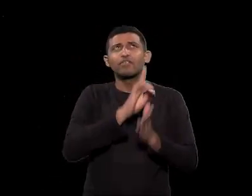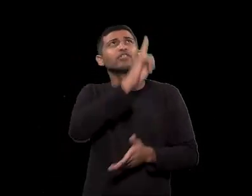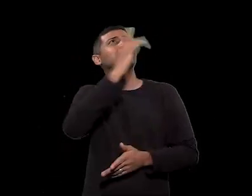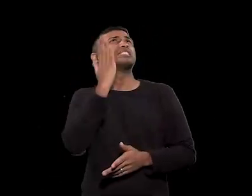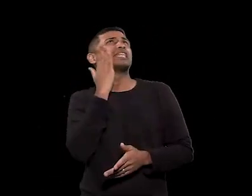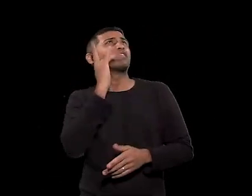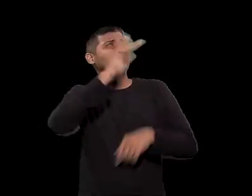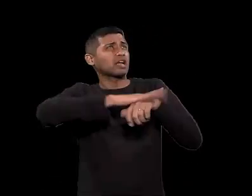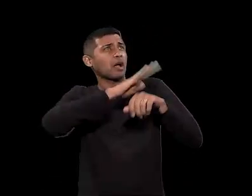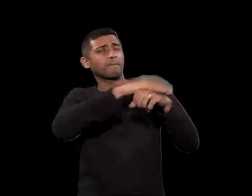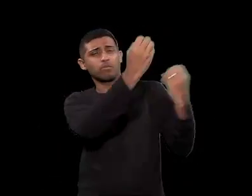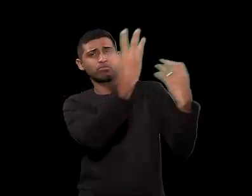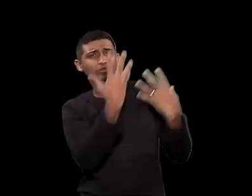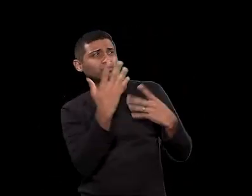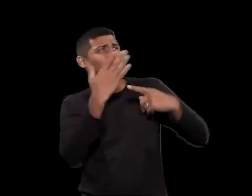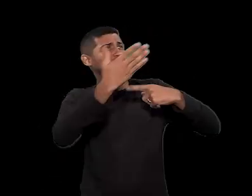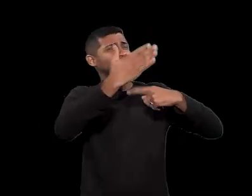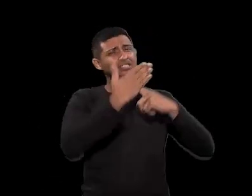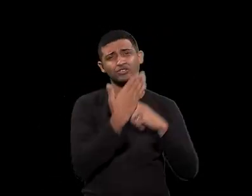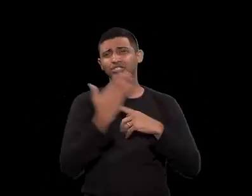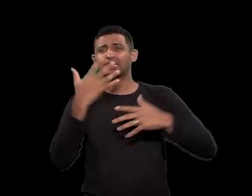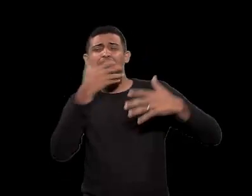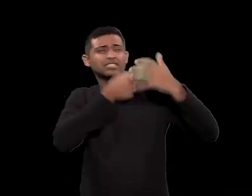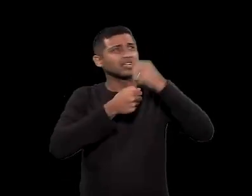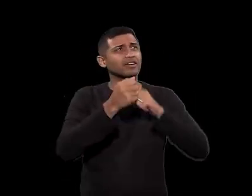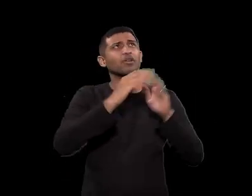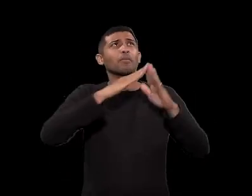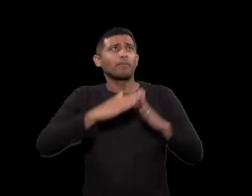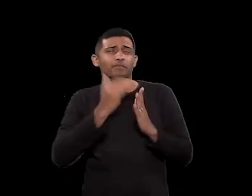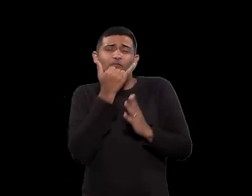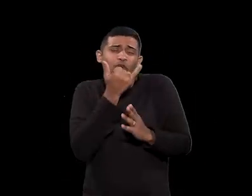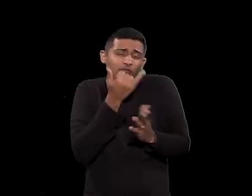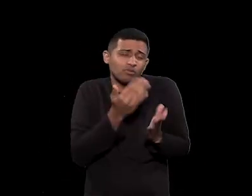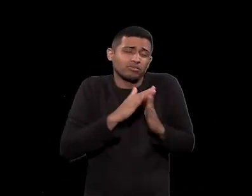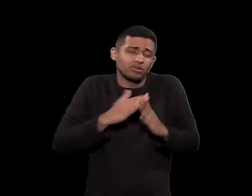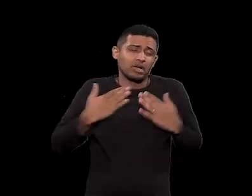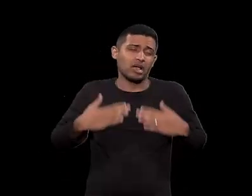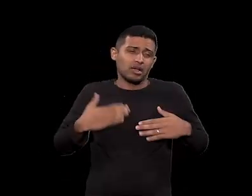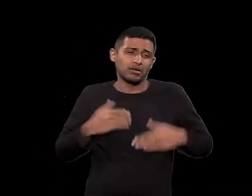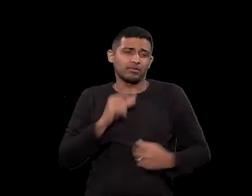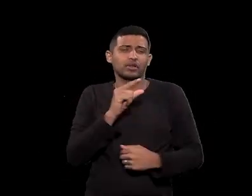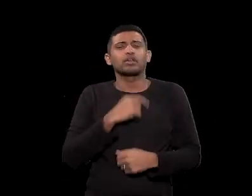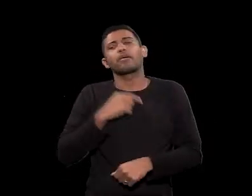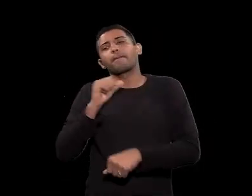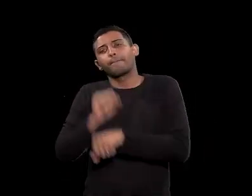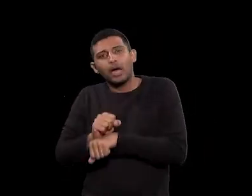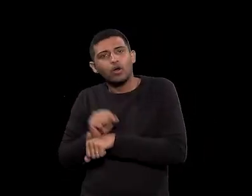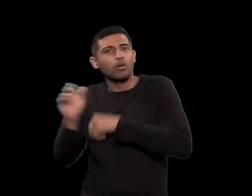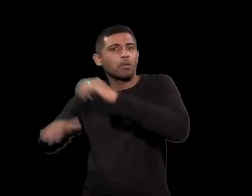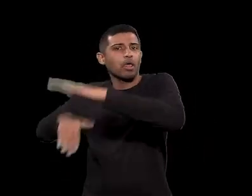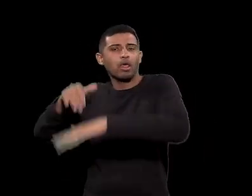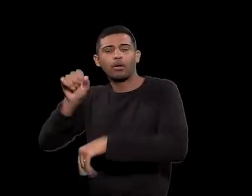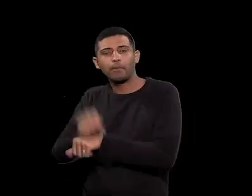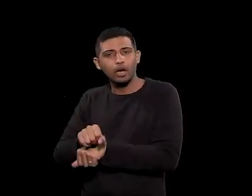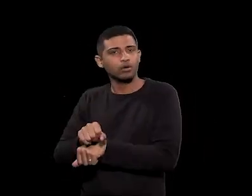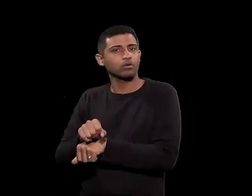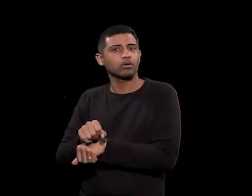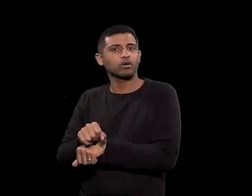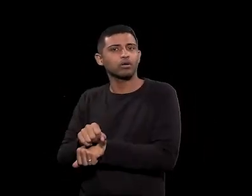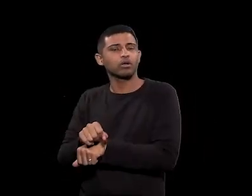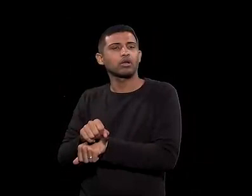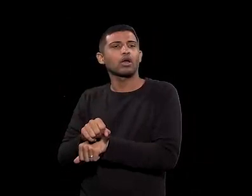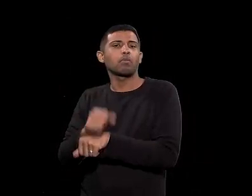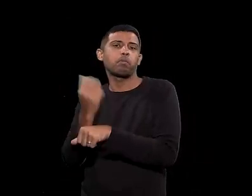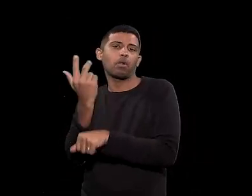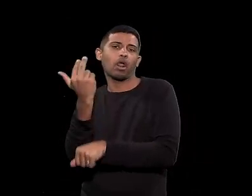por saber que o Senhor vai nos salvar, é que eu peço licença para descansar um pouquinho. E parando para descansar, no meio do mar aberto,